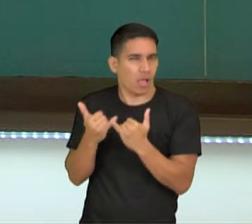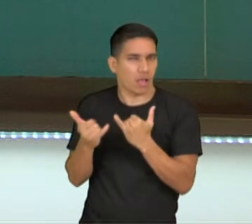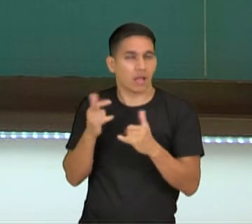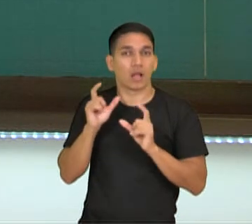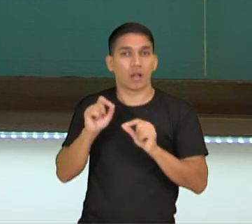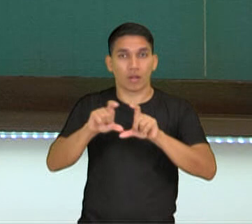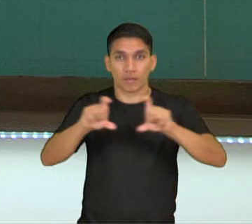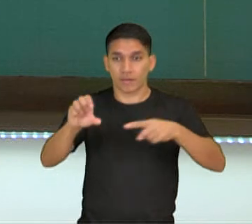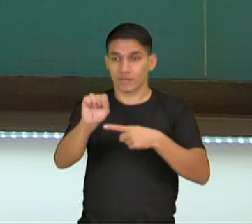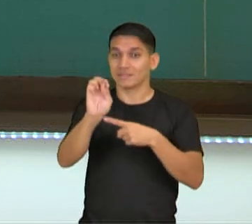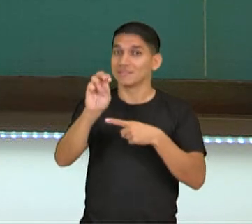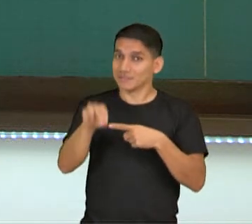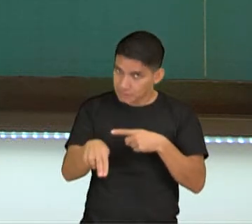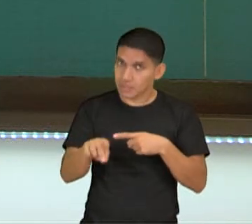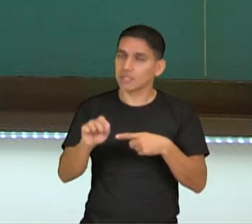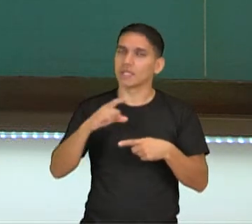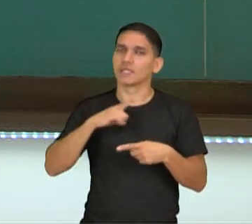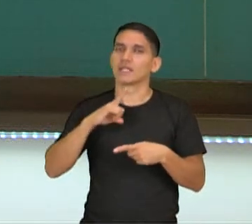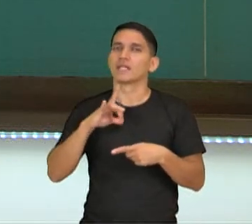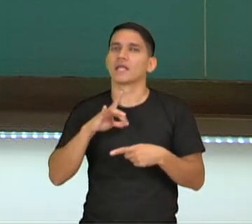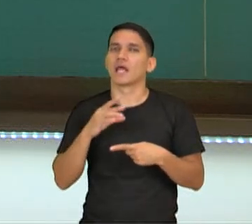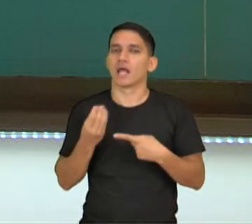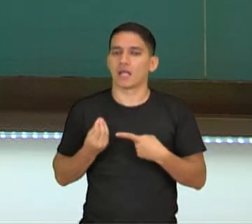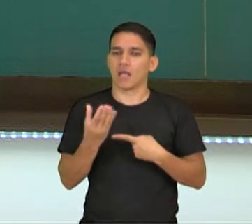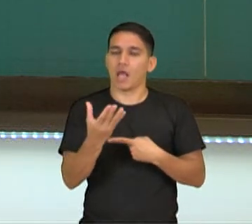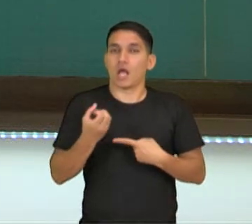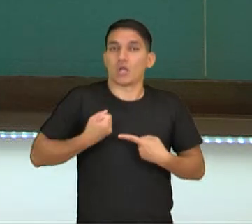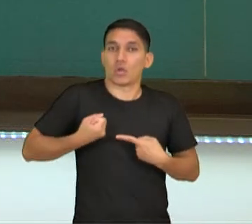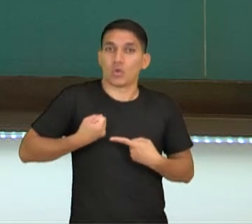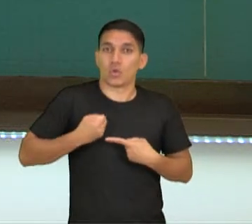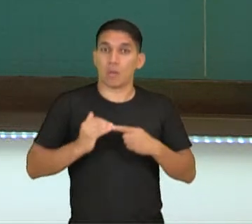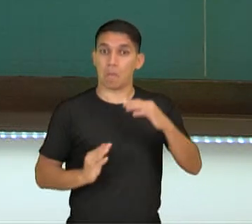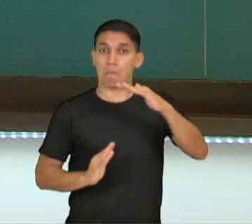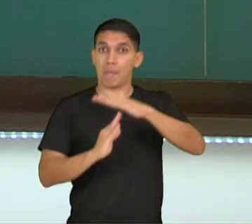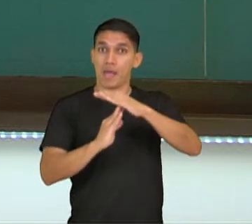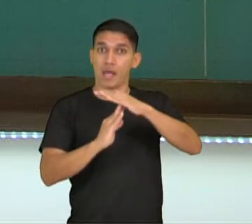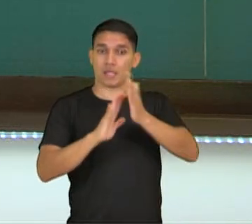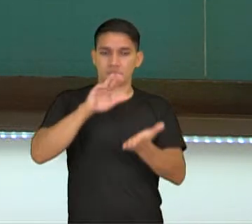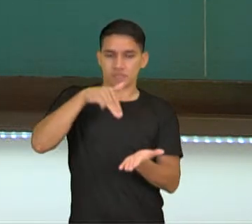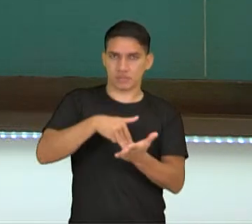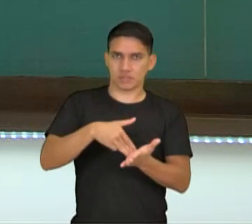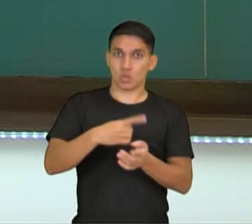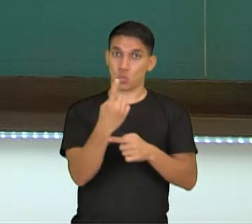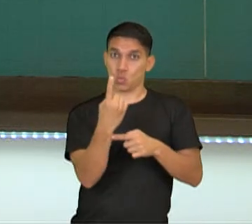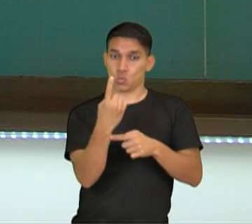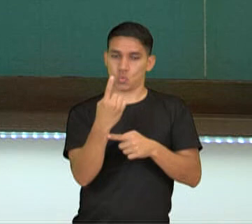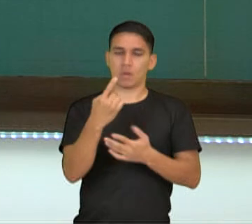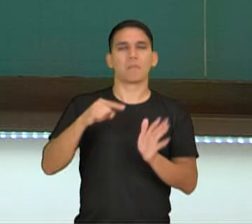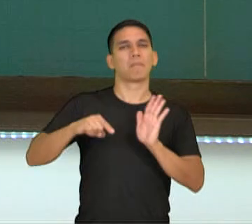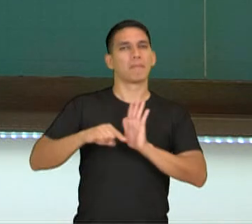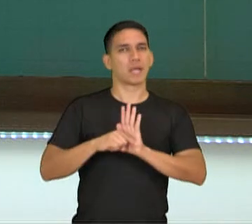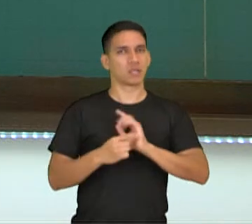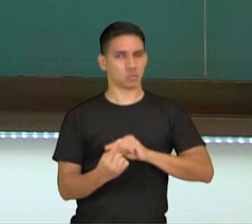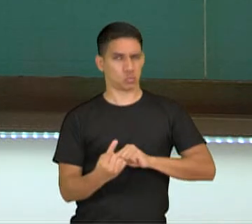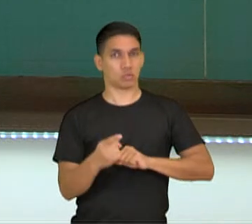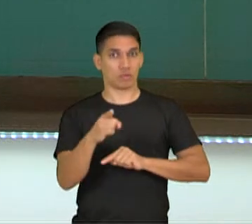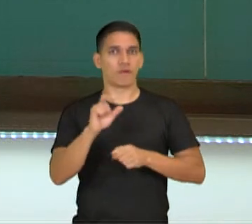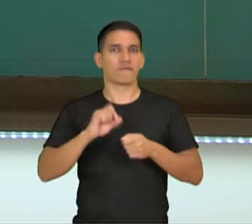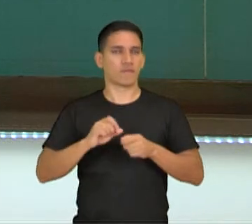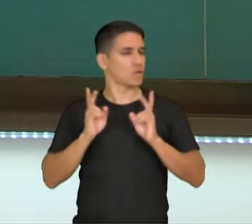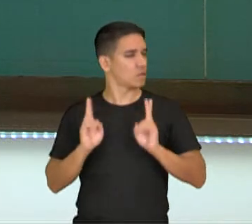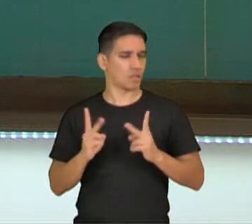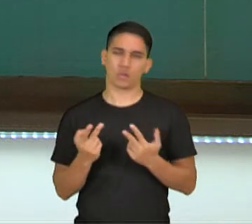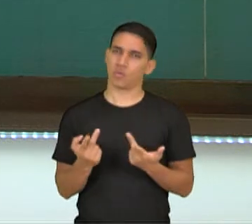função seno aí assume valores máximo e mínimo de 1 e menos 1, respectivamente. Você vai fazer da mesma